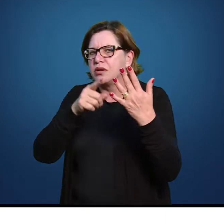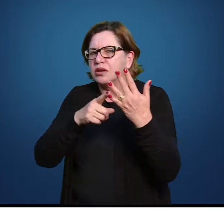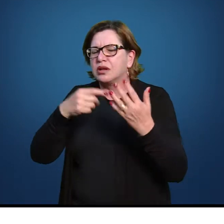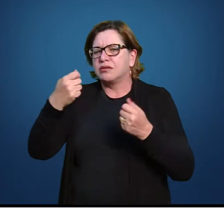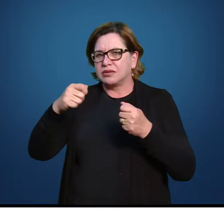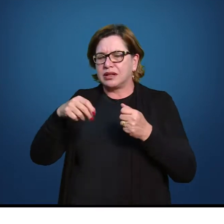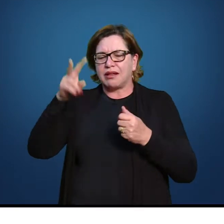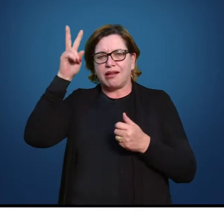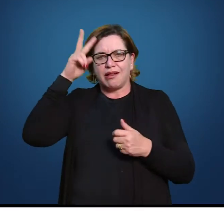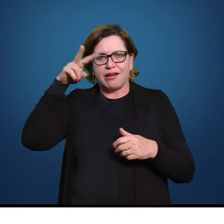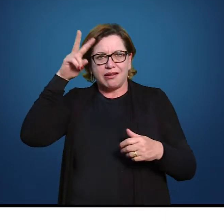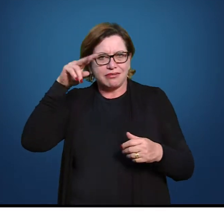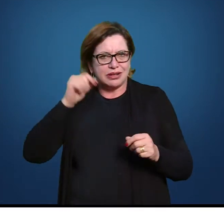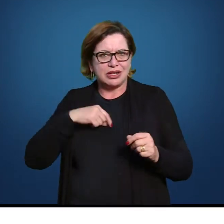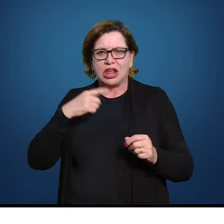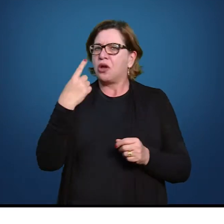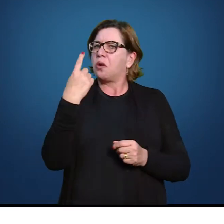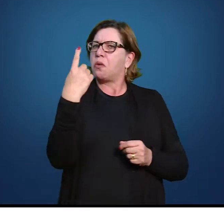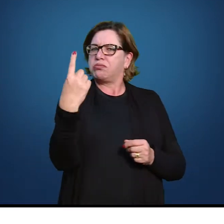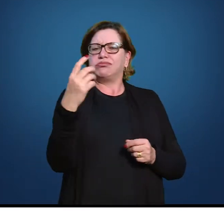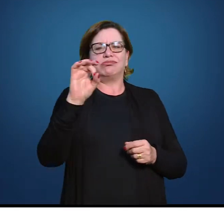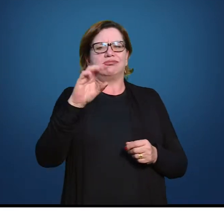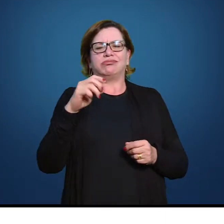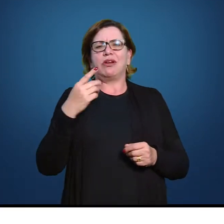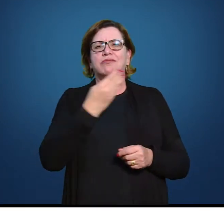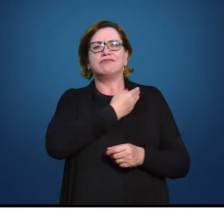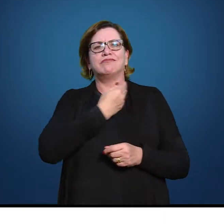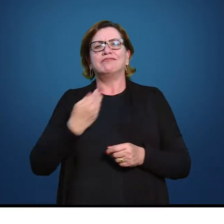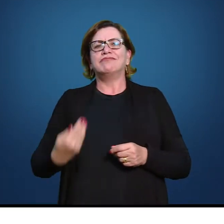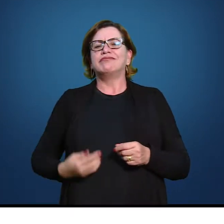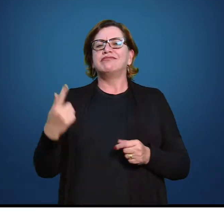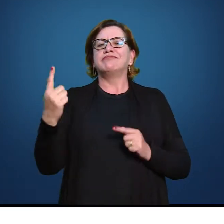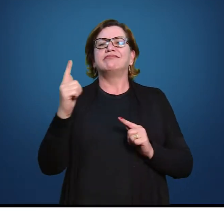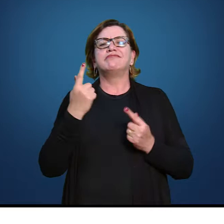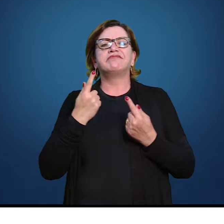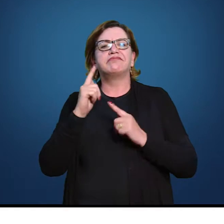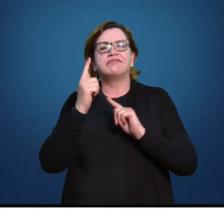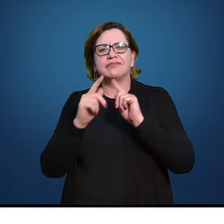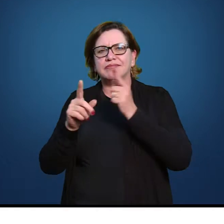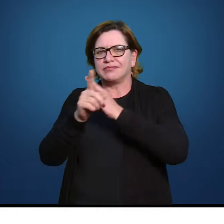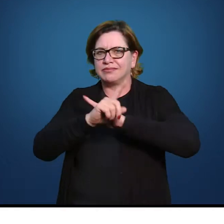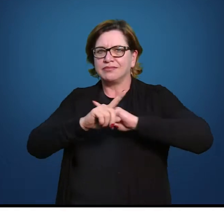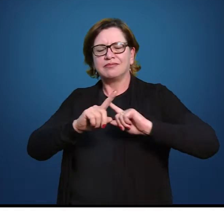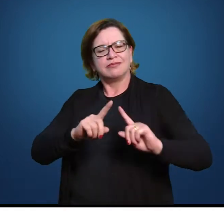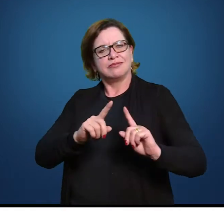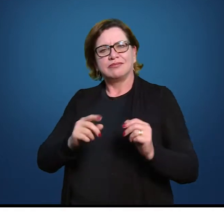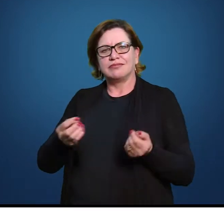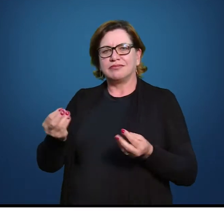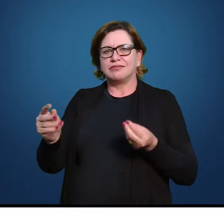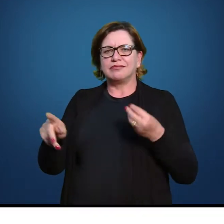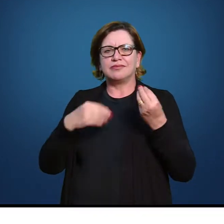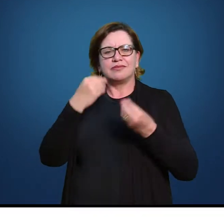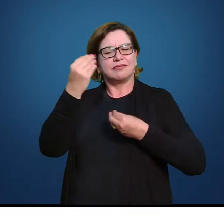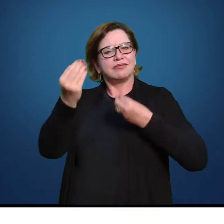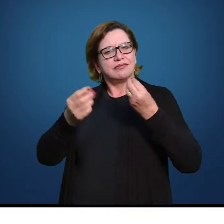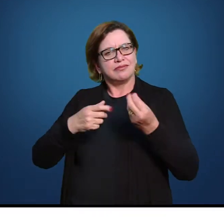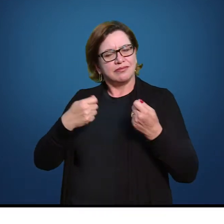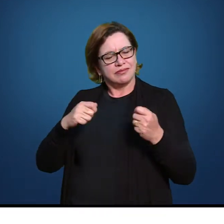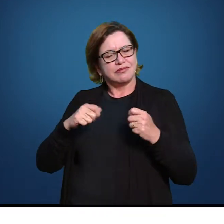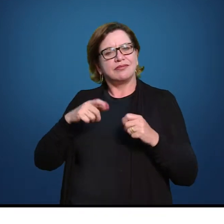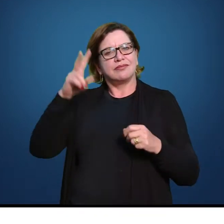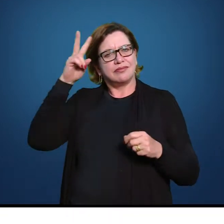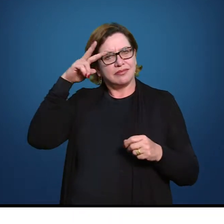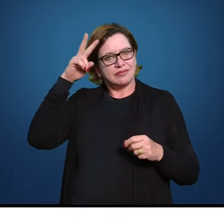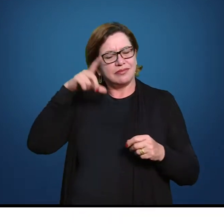que não existe apenas a figura do gestor público dentro de um sistema governamental, um sistema de governanças. Nós temos que